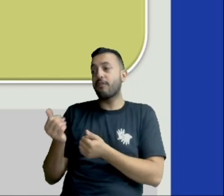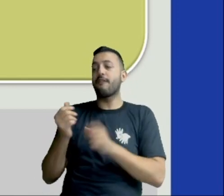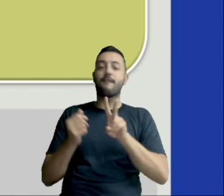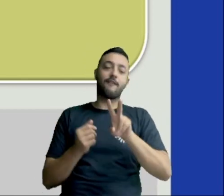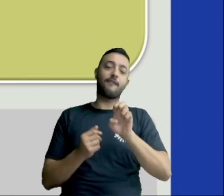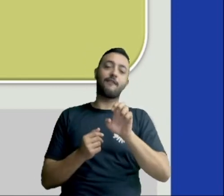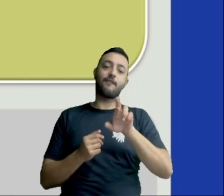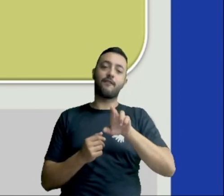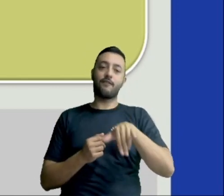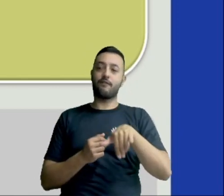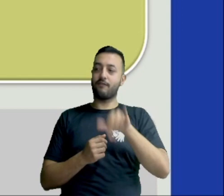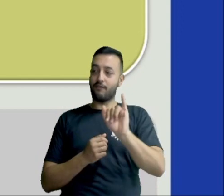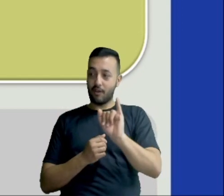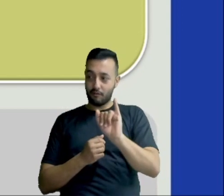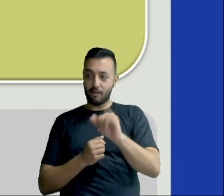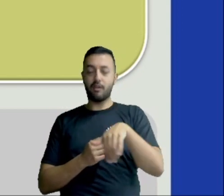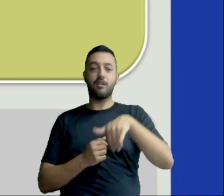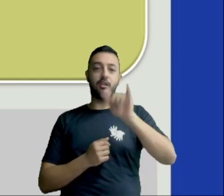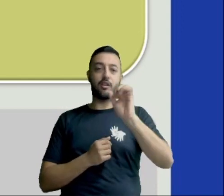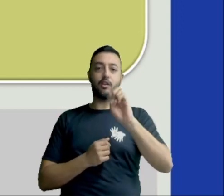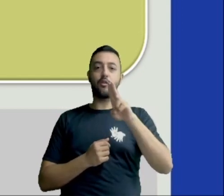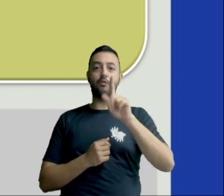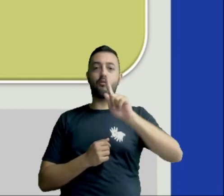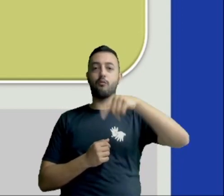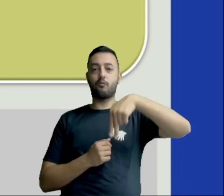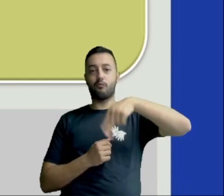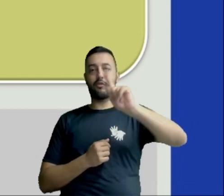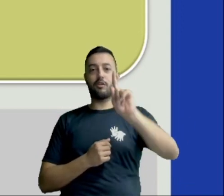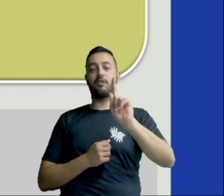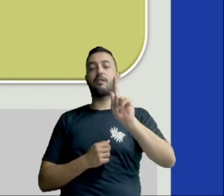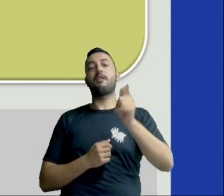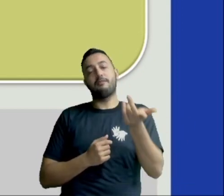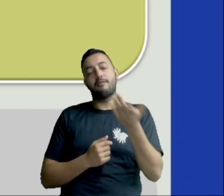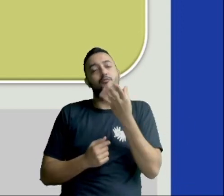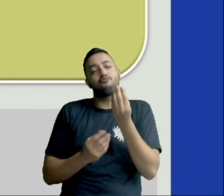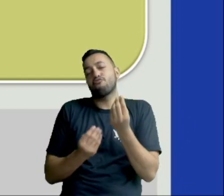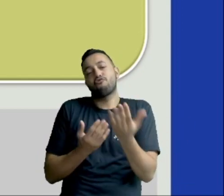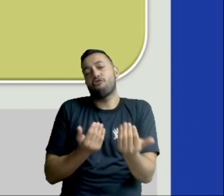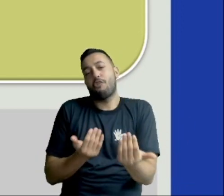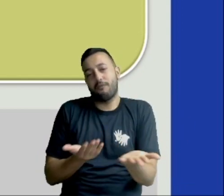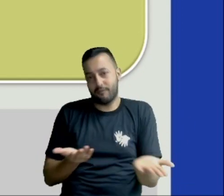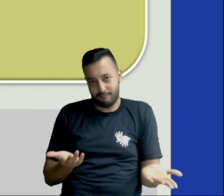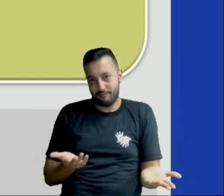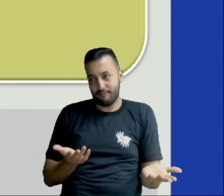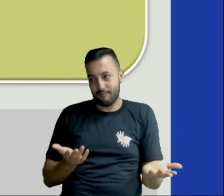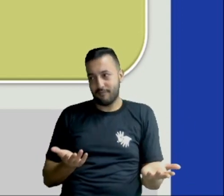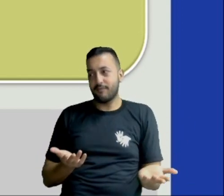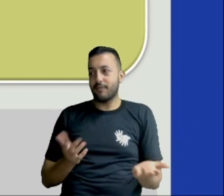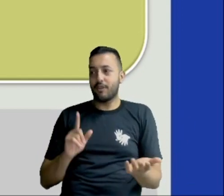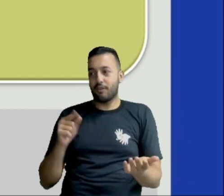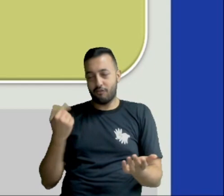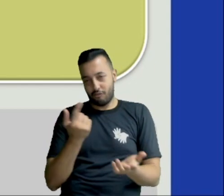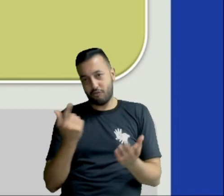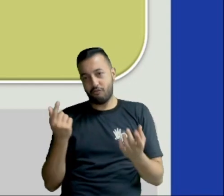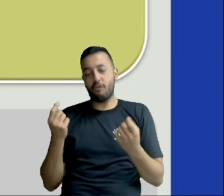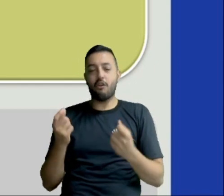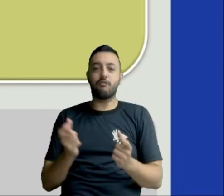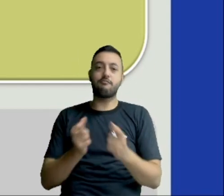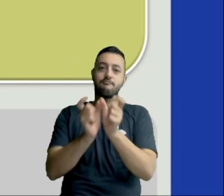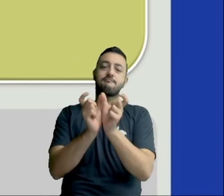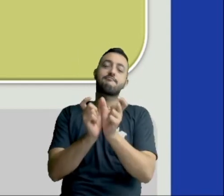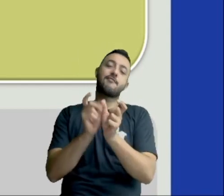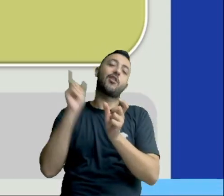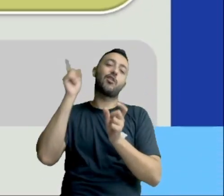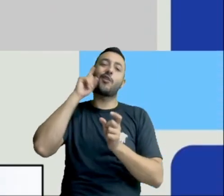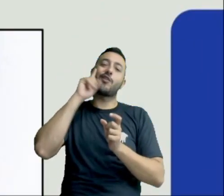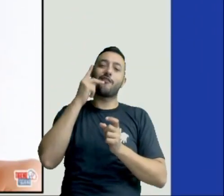tornar muito, e aí a expressão young para novo, para dizer que é muito jovem, na nossa expressão, no nosso linguajar do